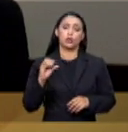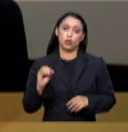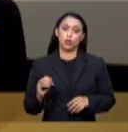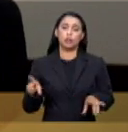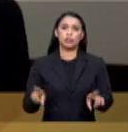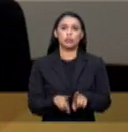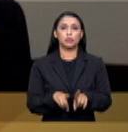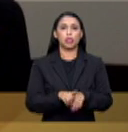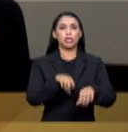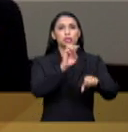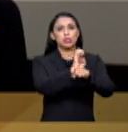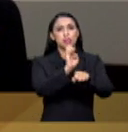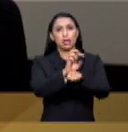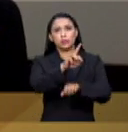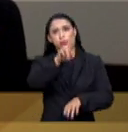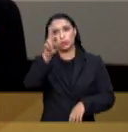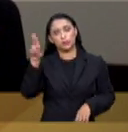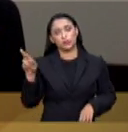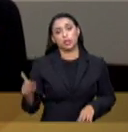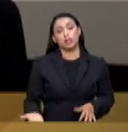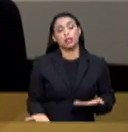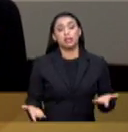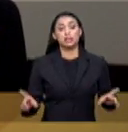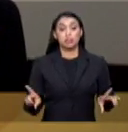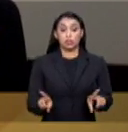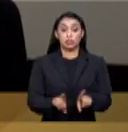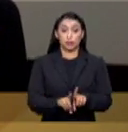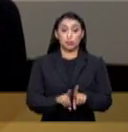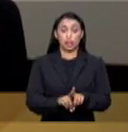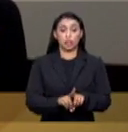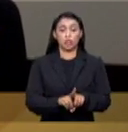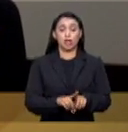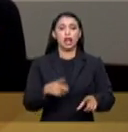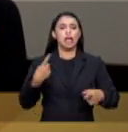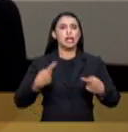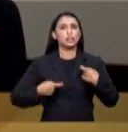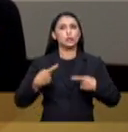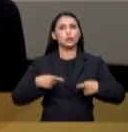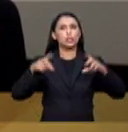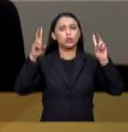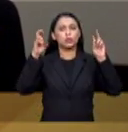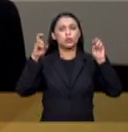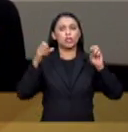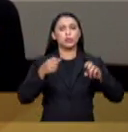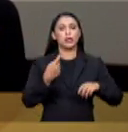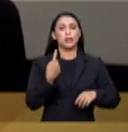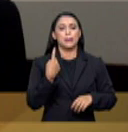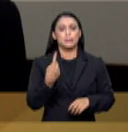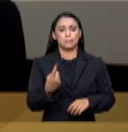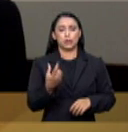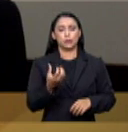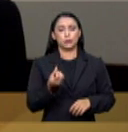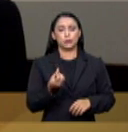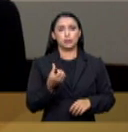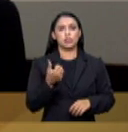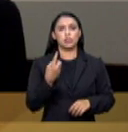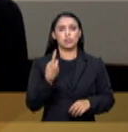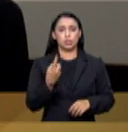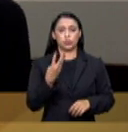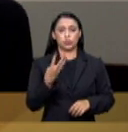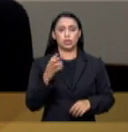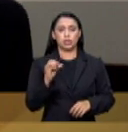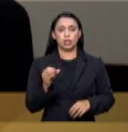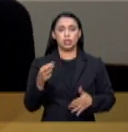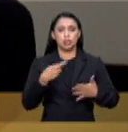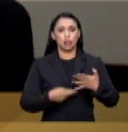estados. E, mais especificamente, também é discutido no tema número 1130 da repercussão geral, ainda